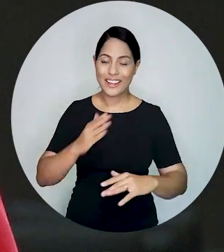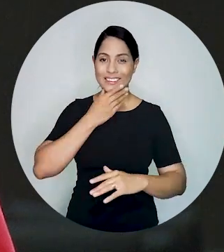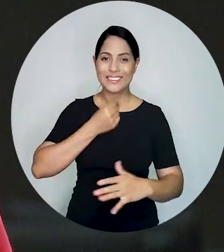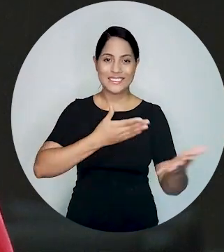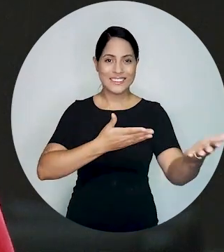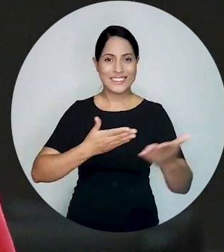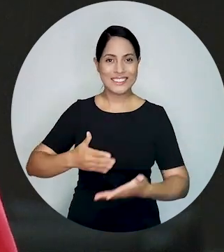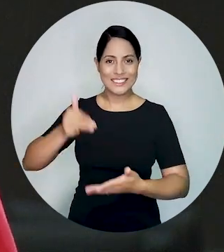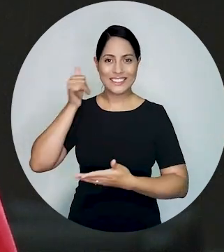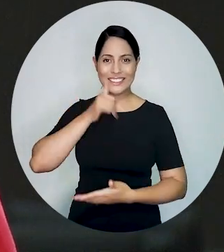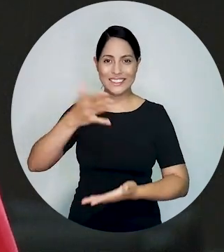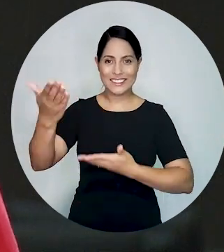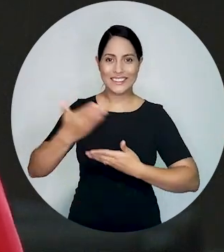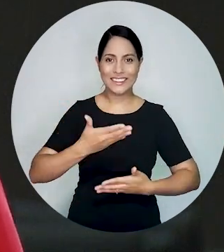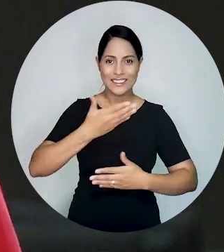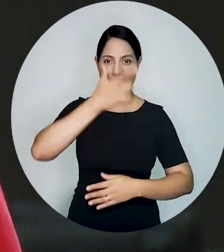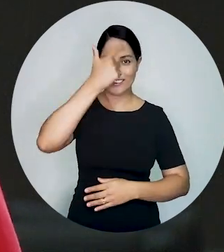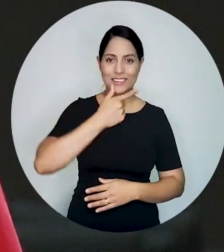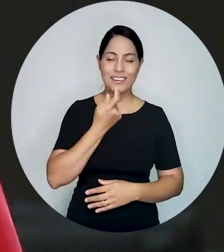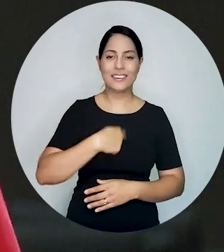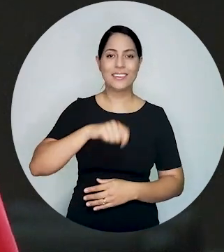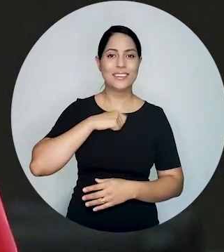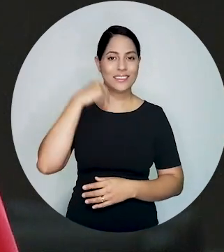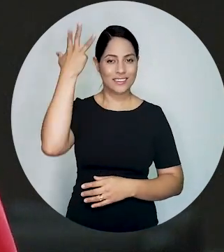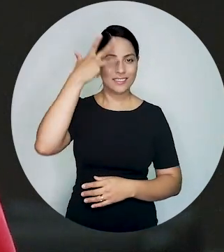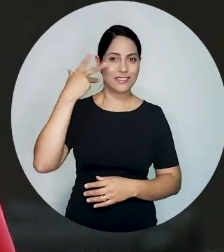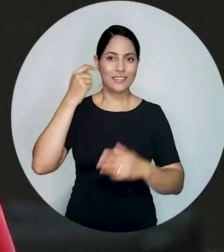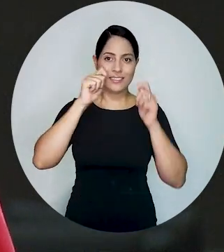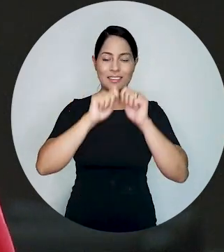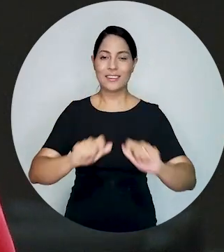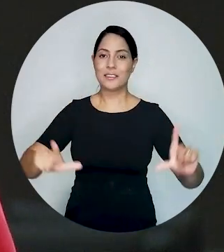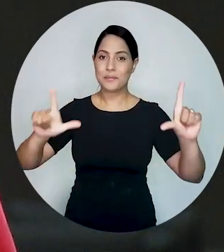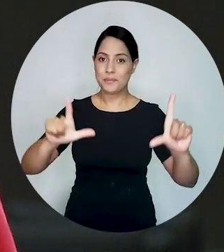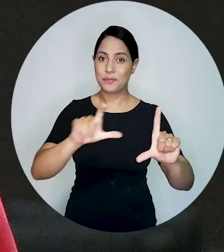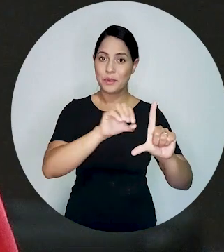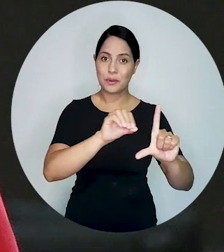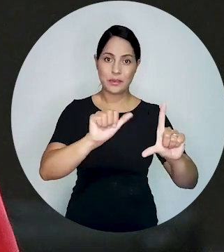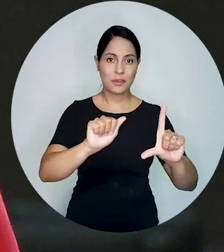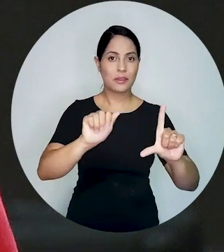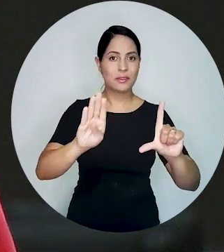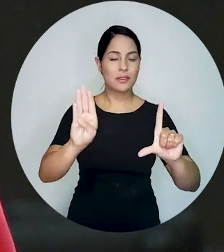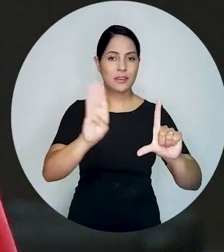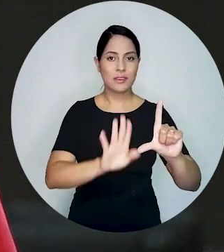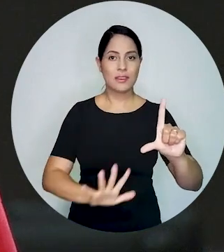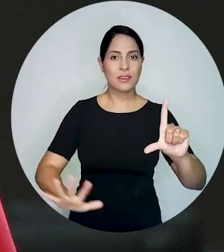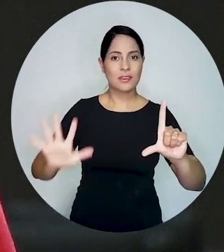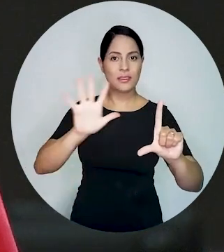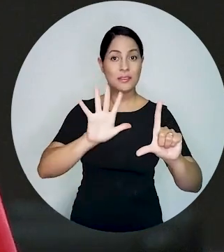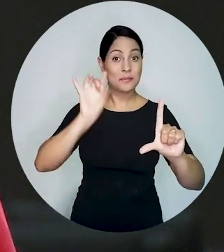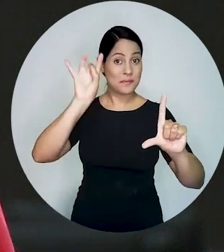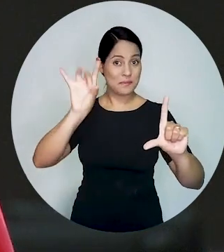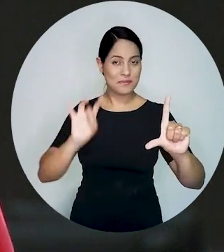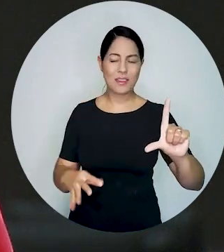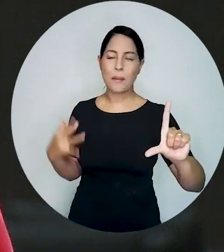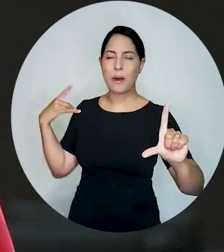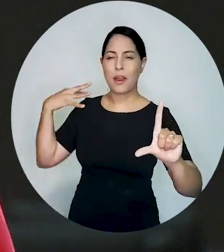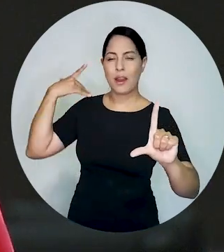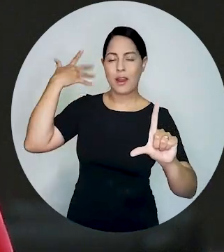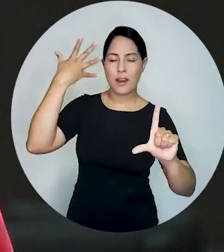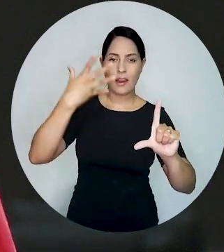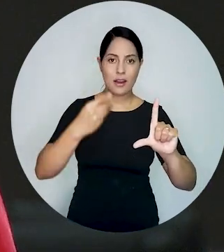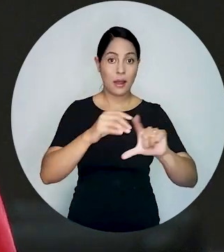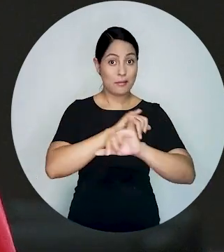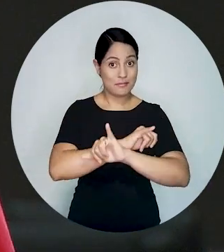Olá, seja bem-vindo, seja bem-vinda. Eu sou Mariana Xavier e esta é mais uma edição do programa OAB Nacional, edição especial